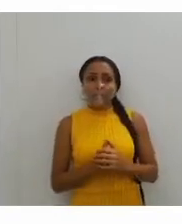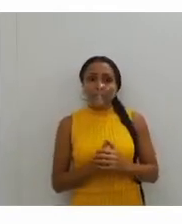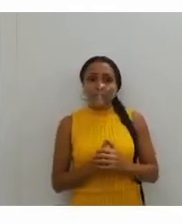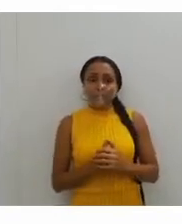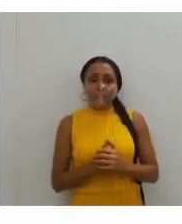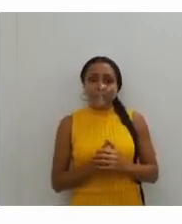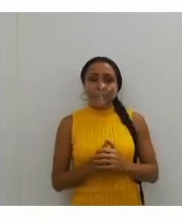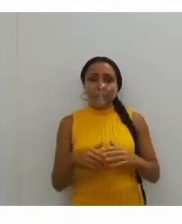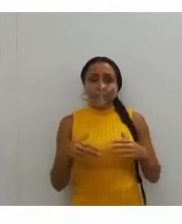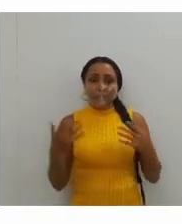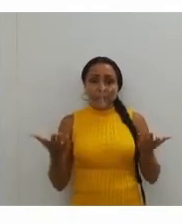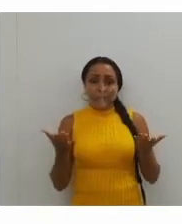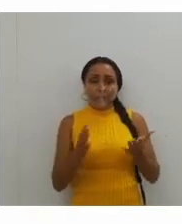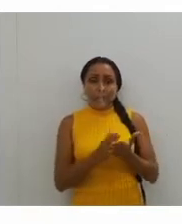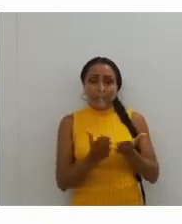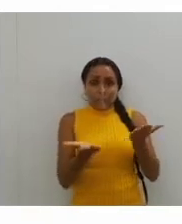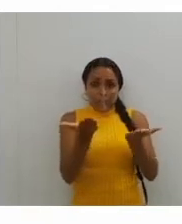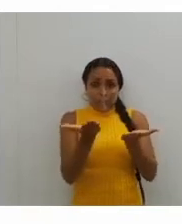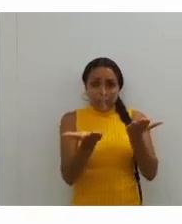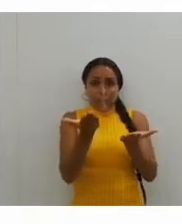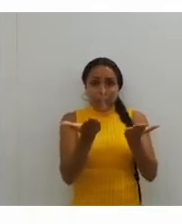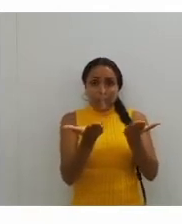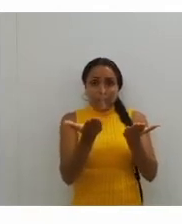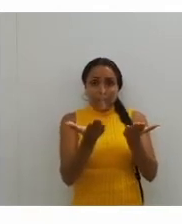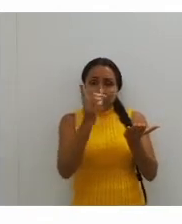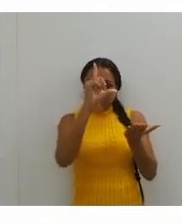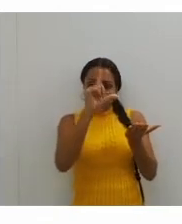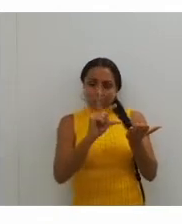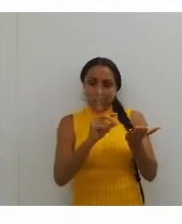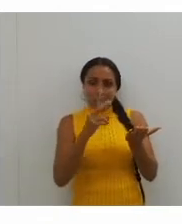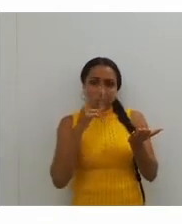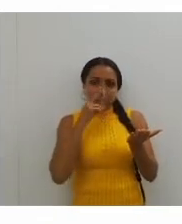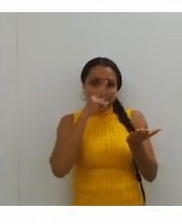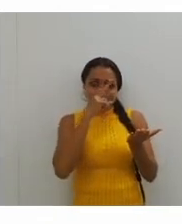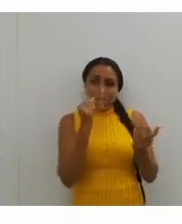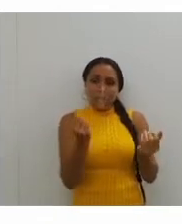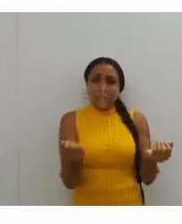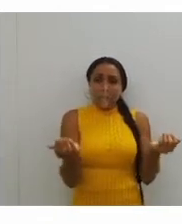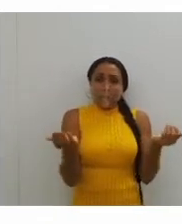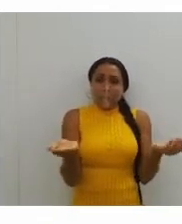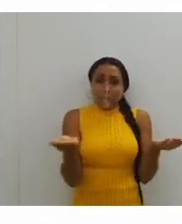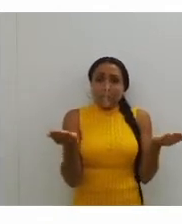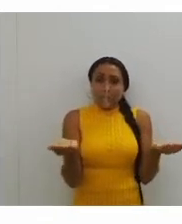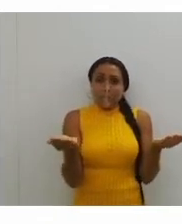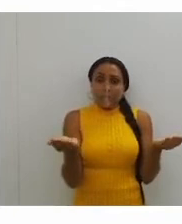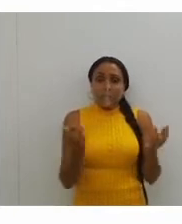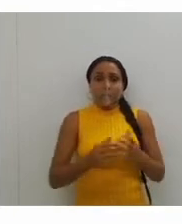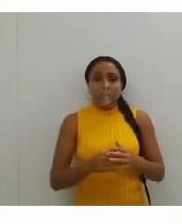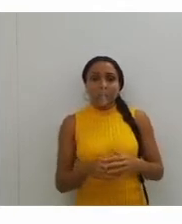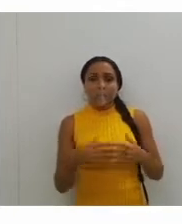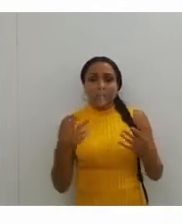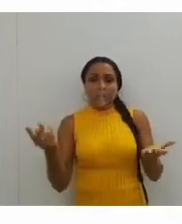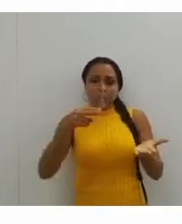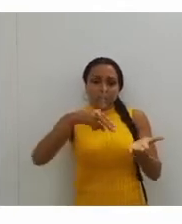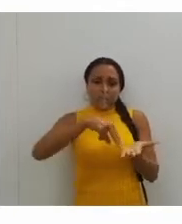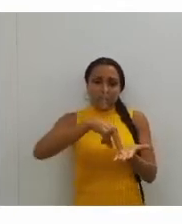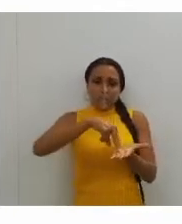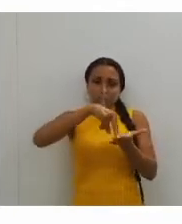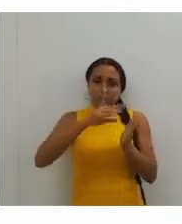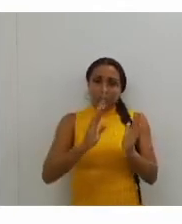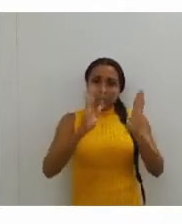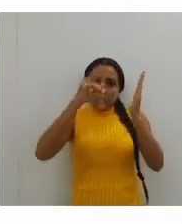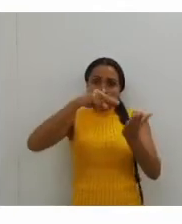que a indicação da balança ela é menor do que a força peso. Só pelo fato de dizer que ele está subindo com